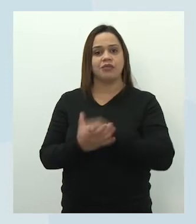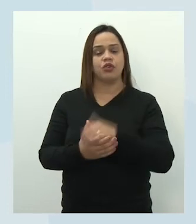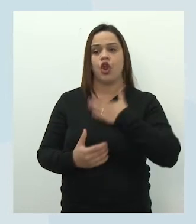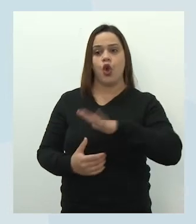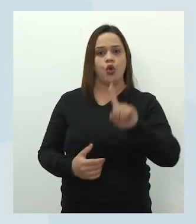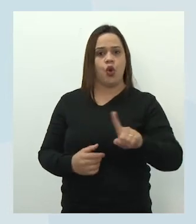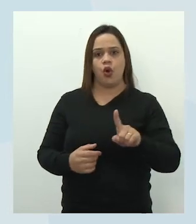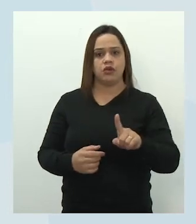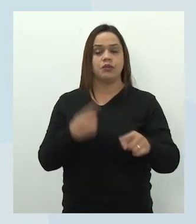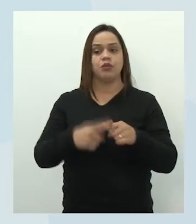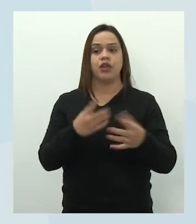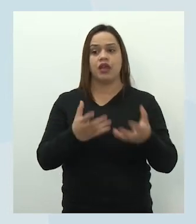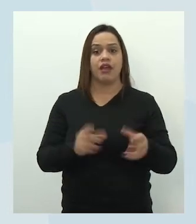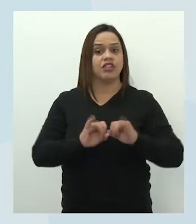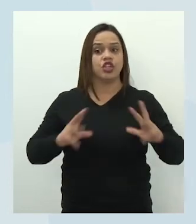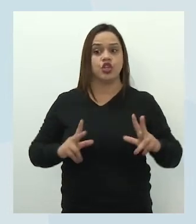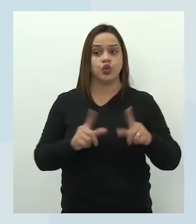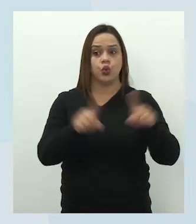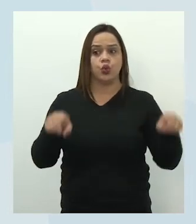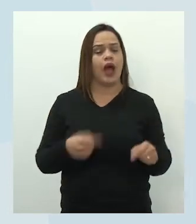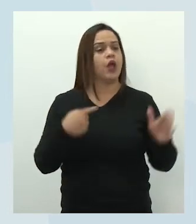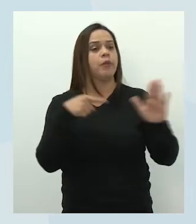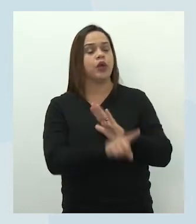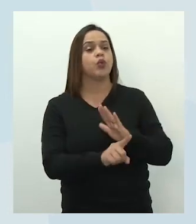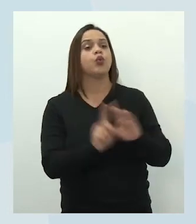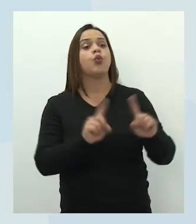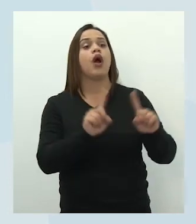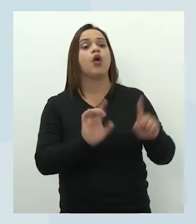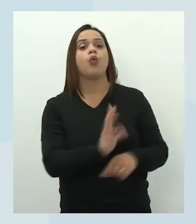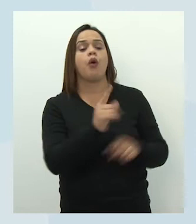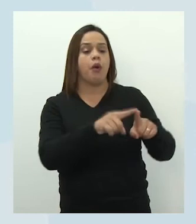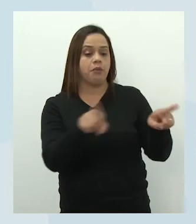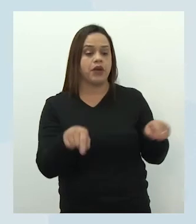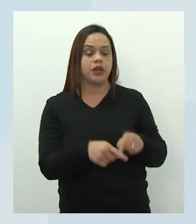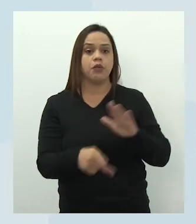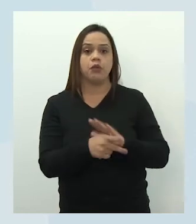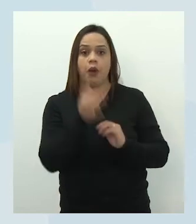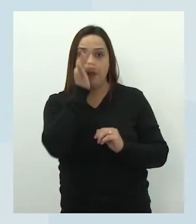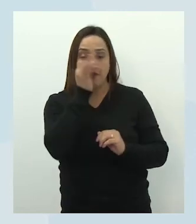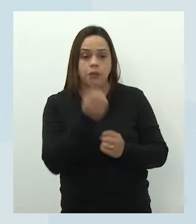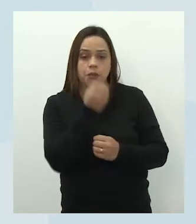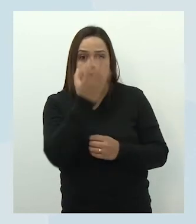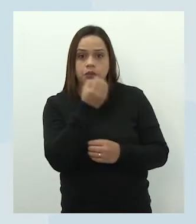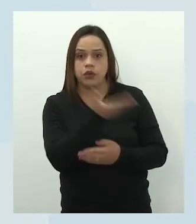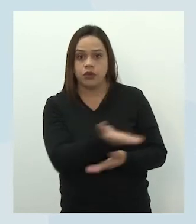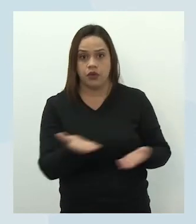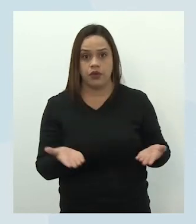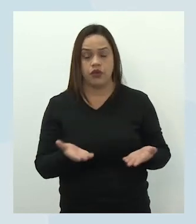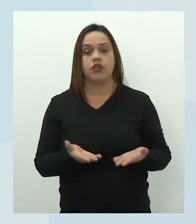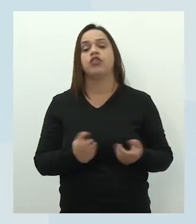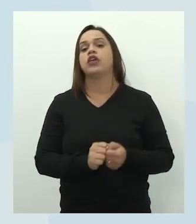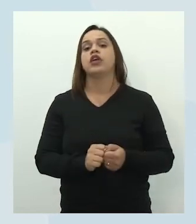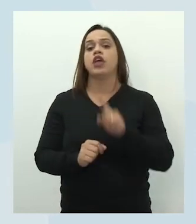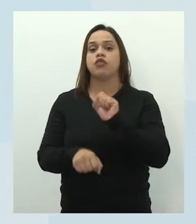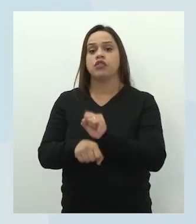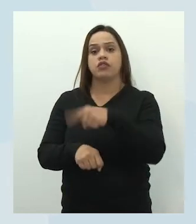um retângulo inteiro. Quem está certo? Qual é o perímetro do jardim? Vocês terão 4 minutos para responder no chat